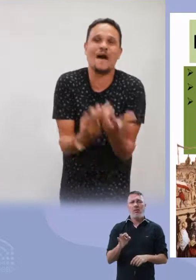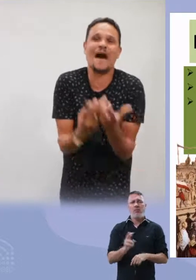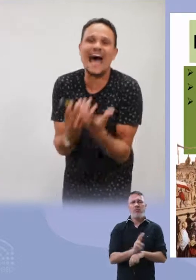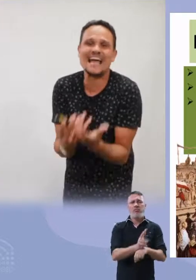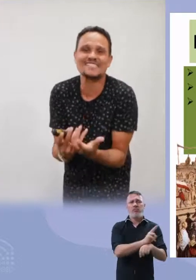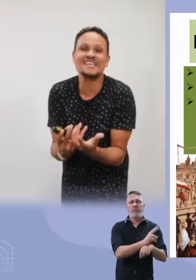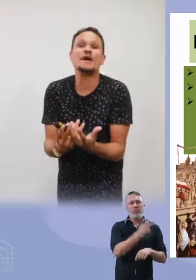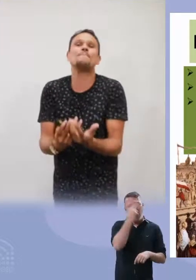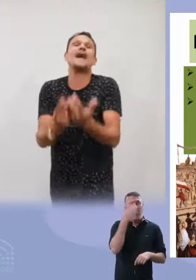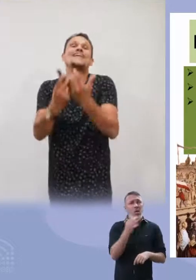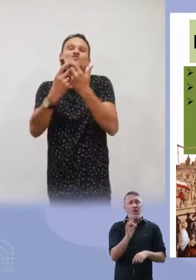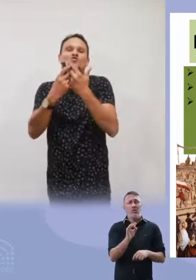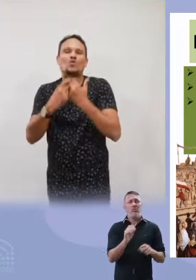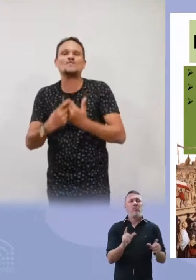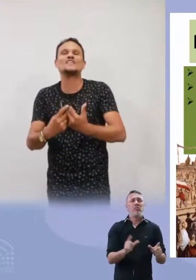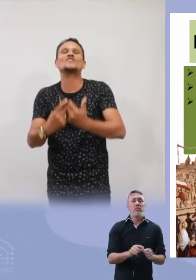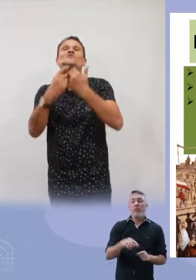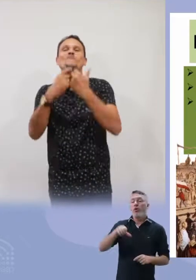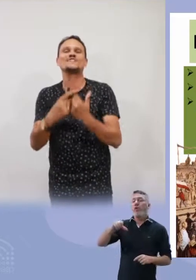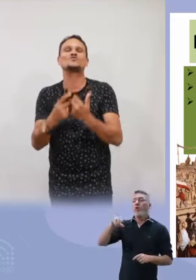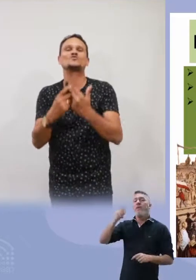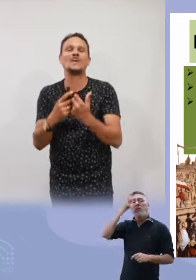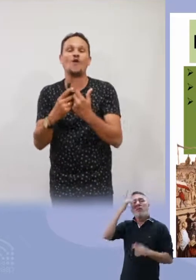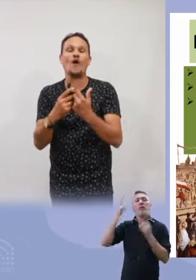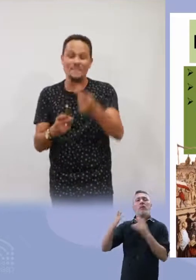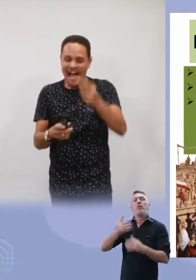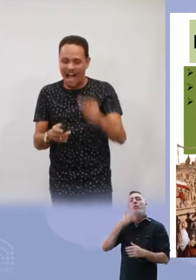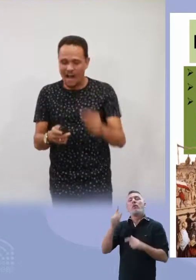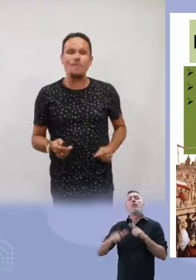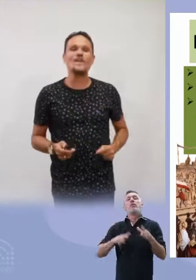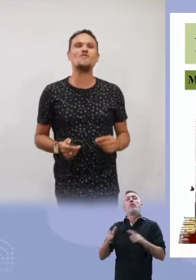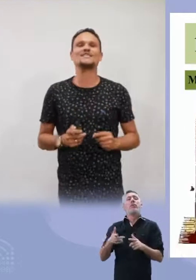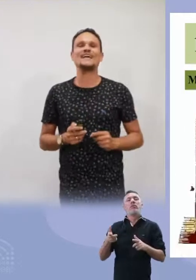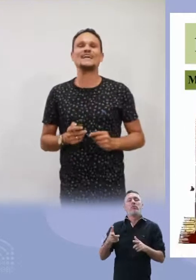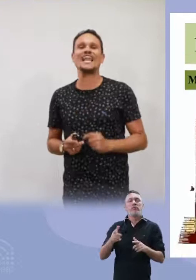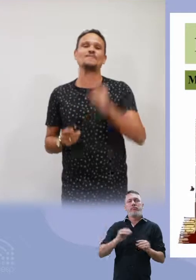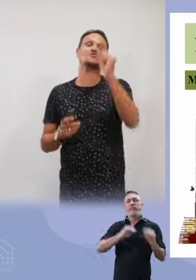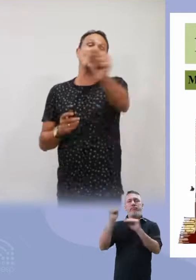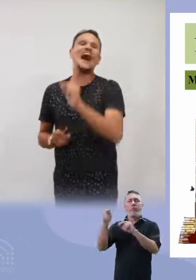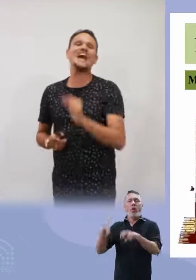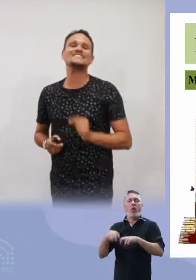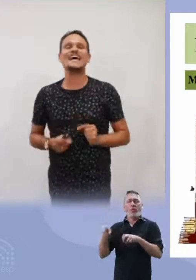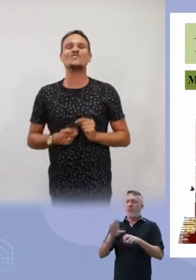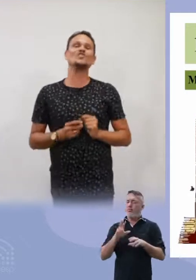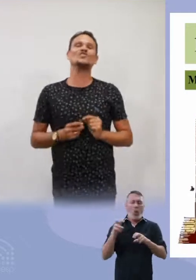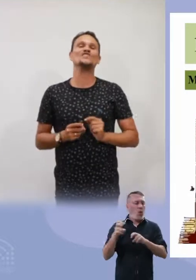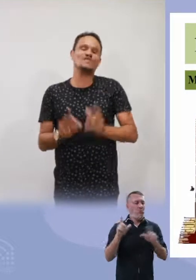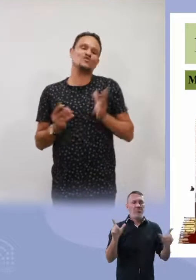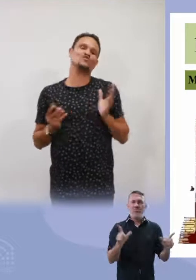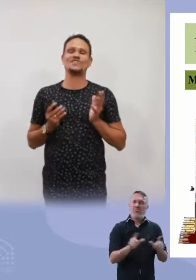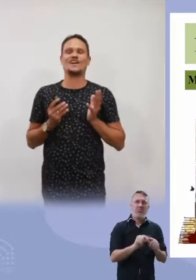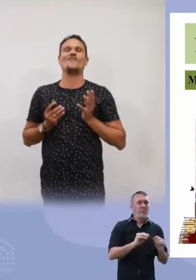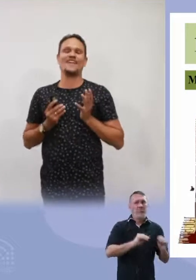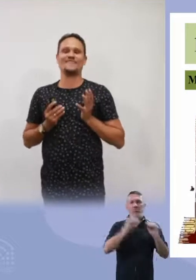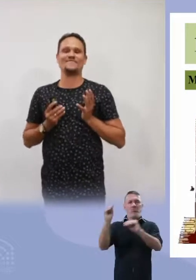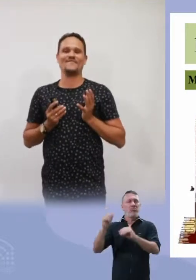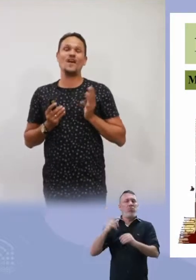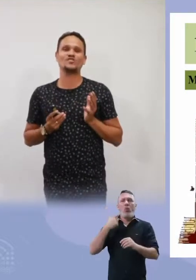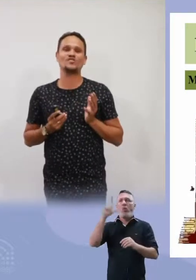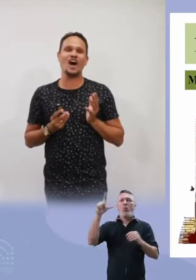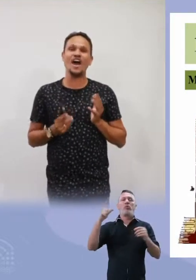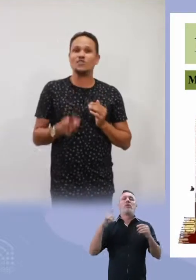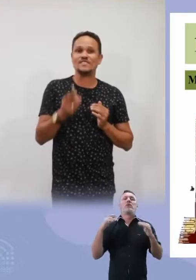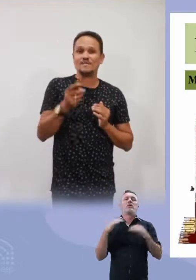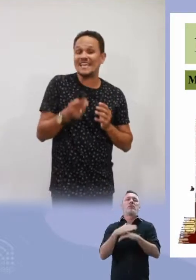fáceis e baratas para a indústria que começa a surgir agora. Acompanha comigo na tela, pessoal, as tecnologias que vão surgir agora.